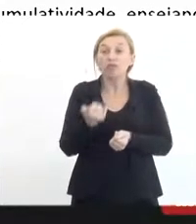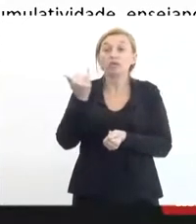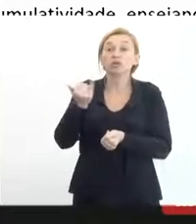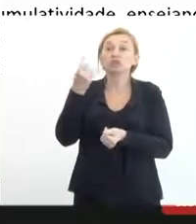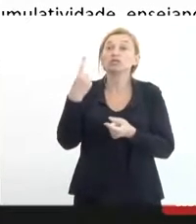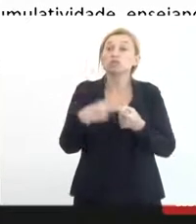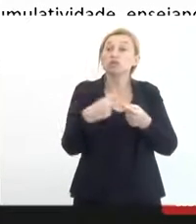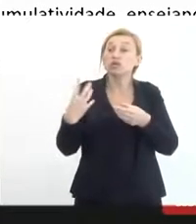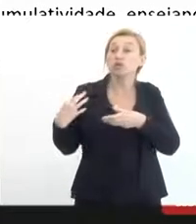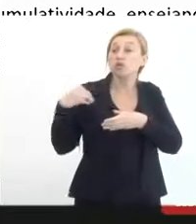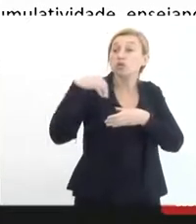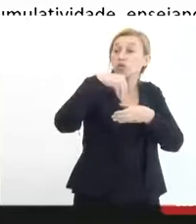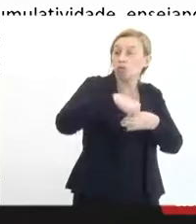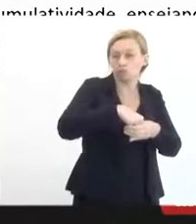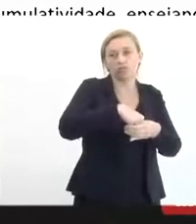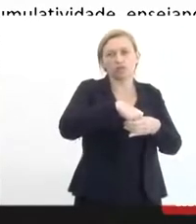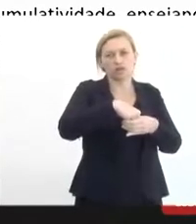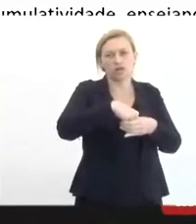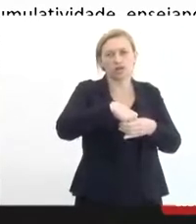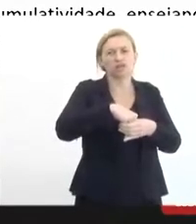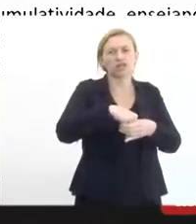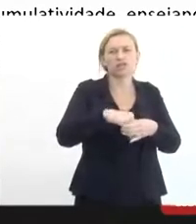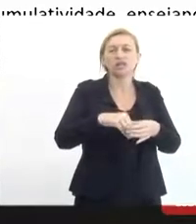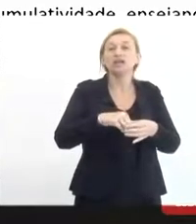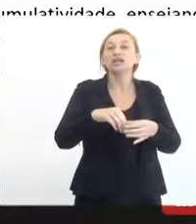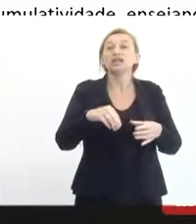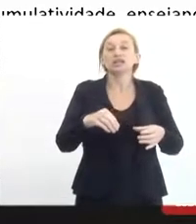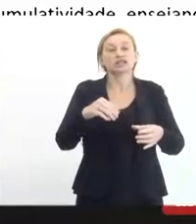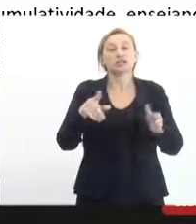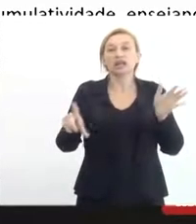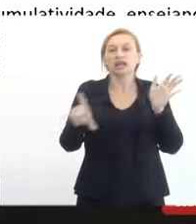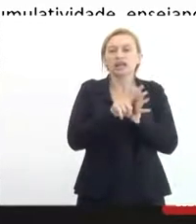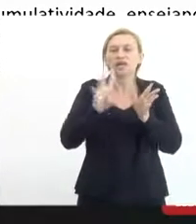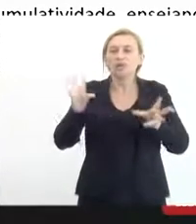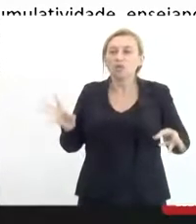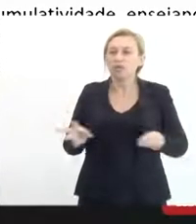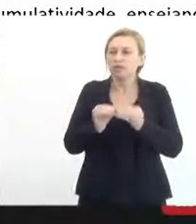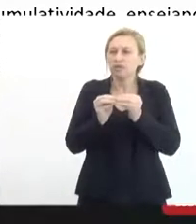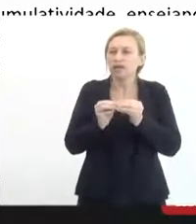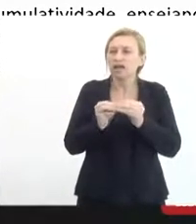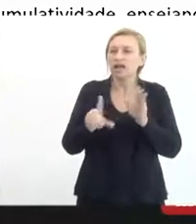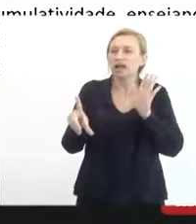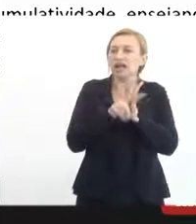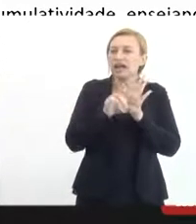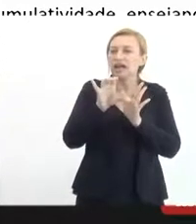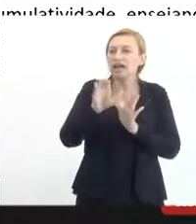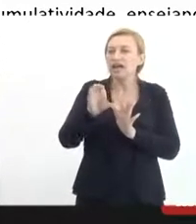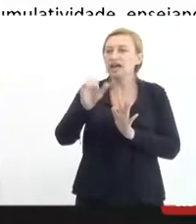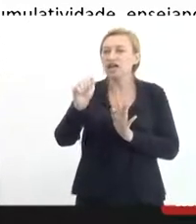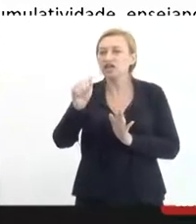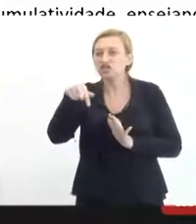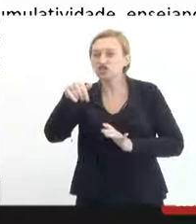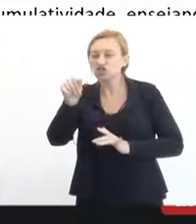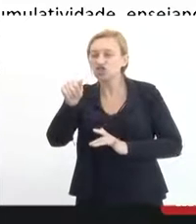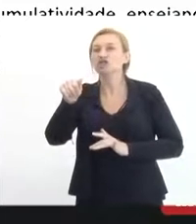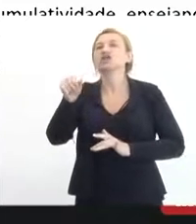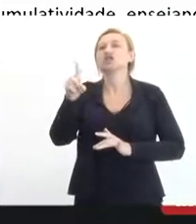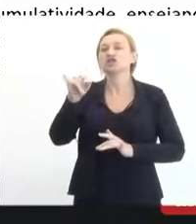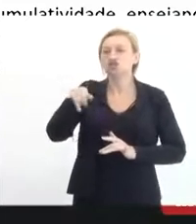ela foi incorporada na Lei Complementar 87, a Lei Candir, justamente para